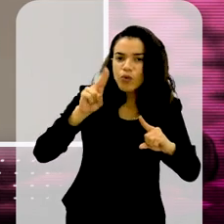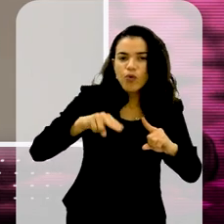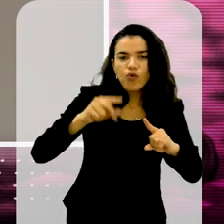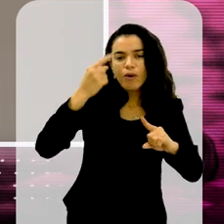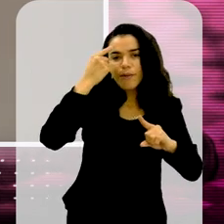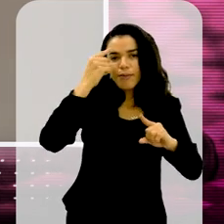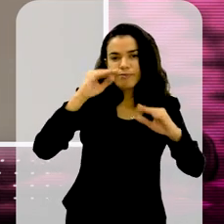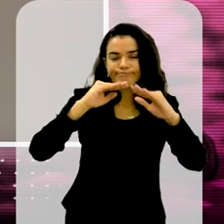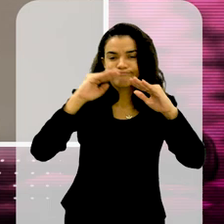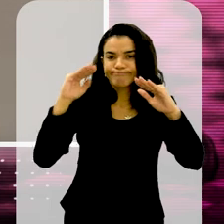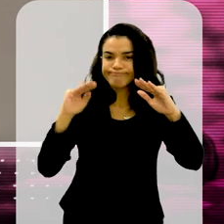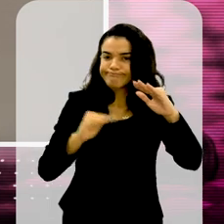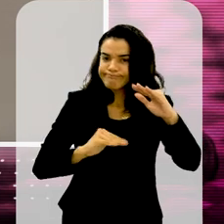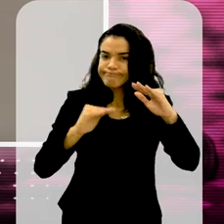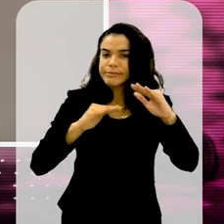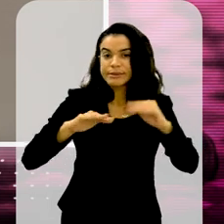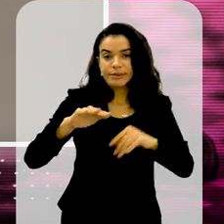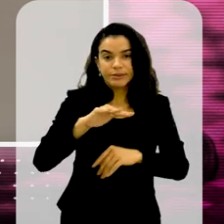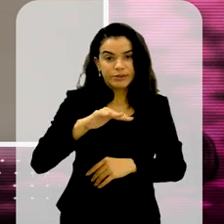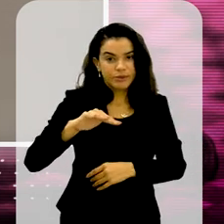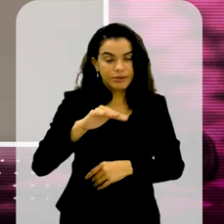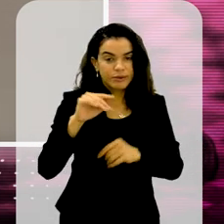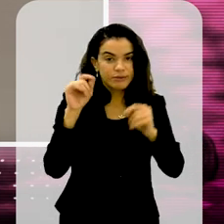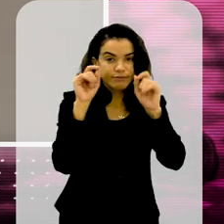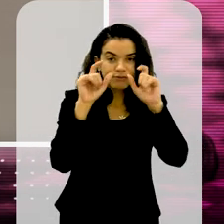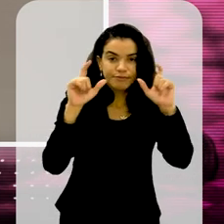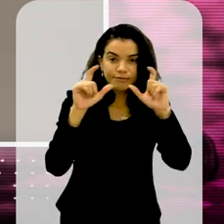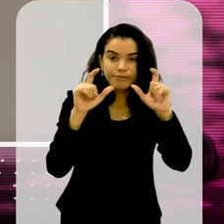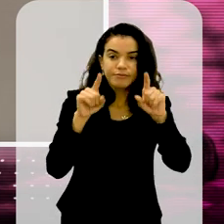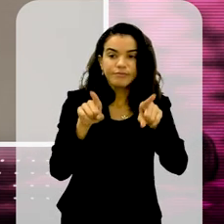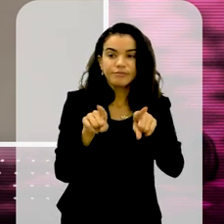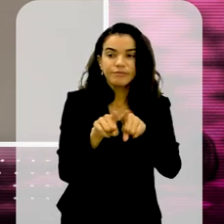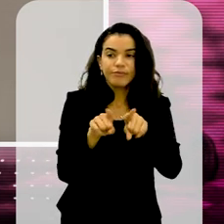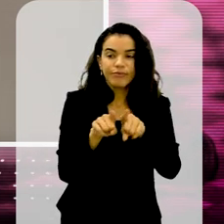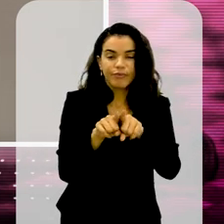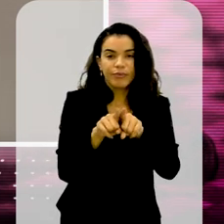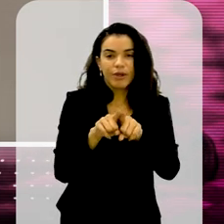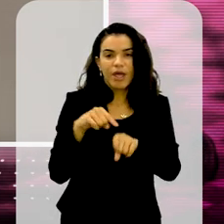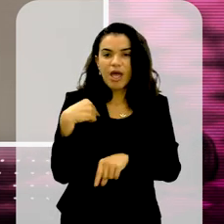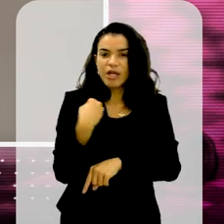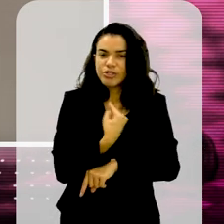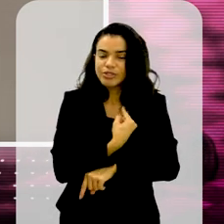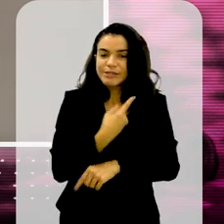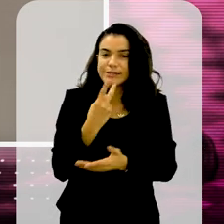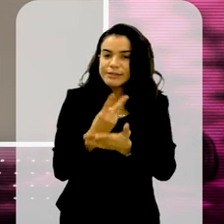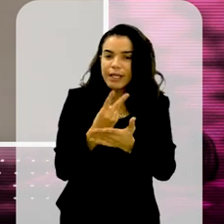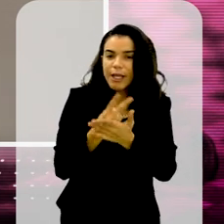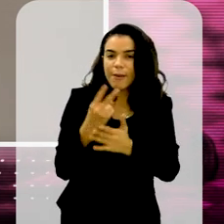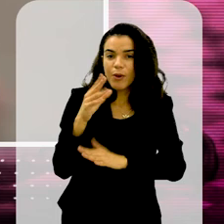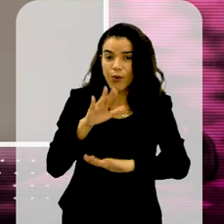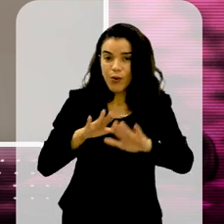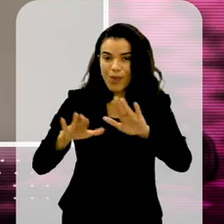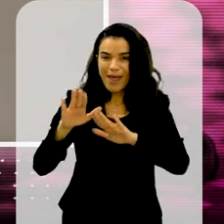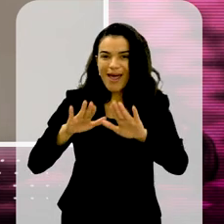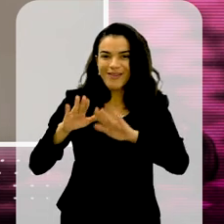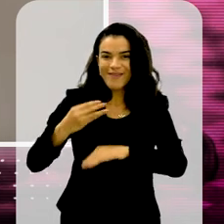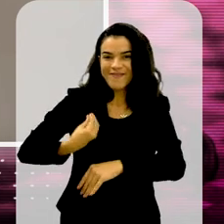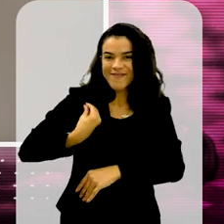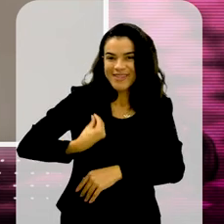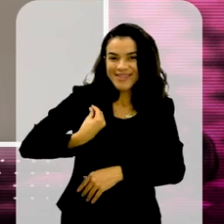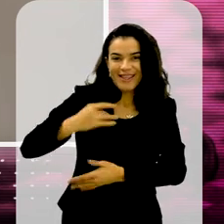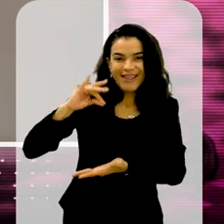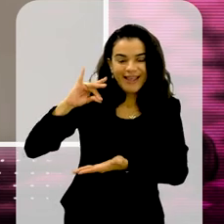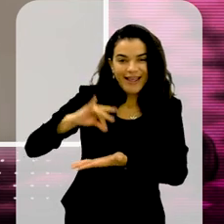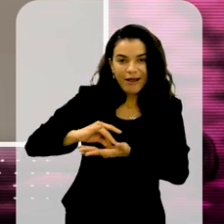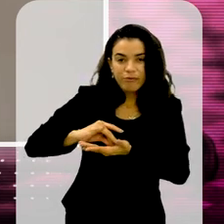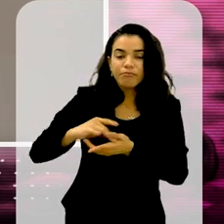pela qual você está passando. E lembre-se que assim como a gente toma todo o cuidado no mundo